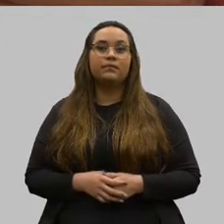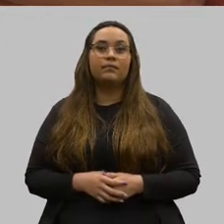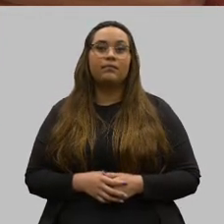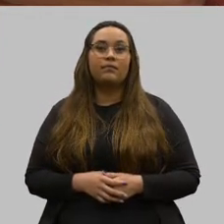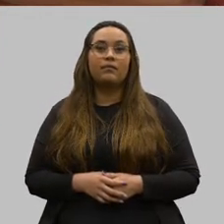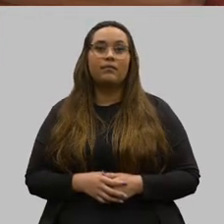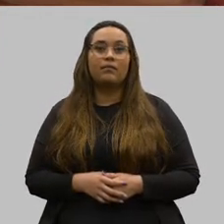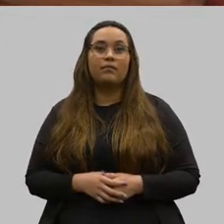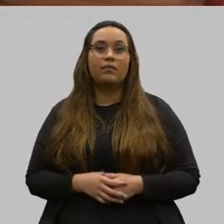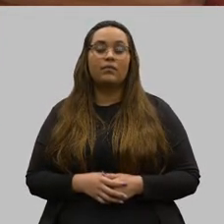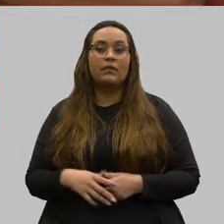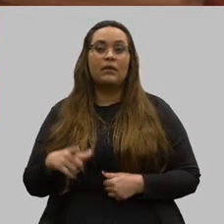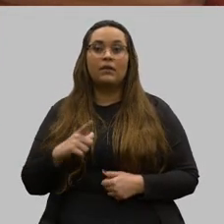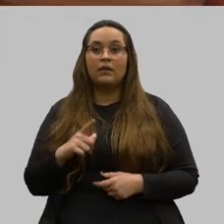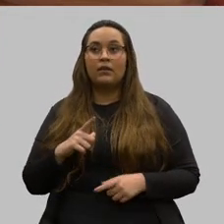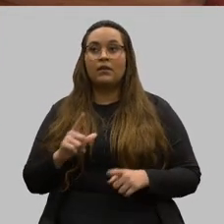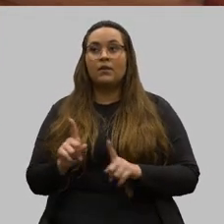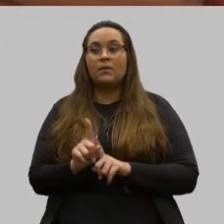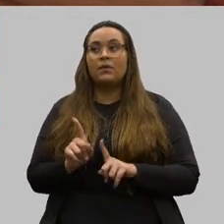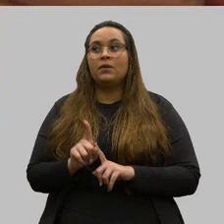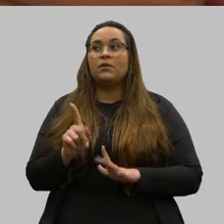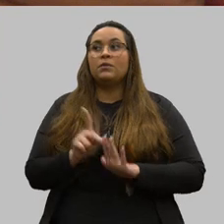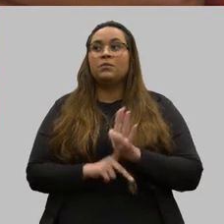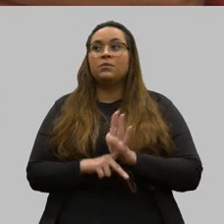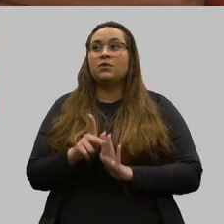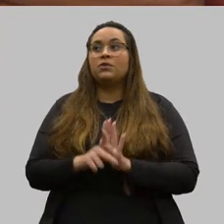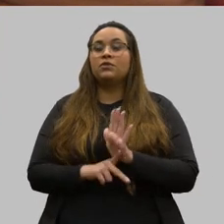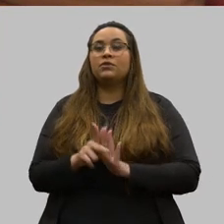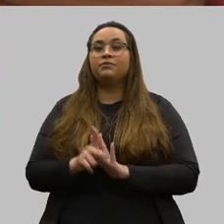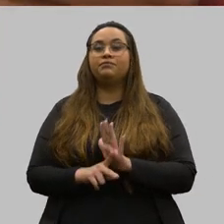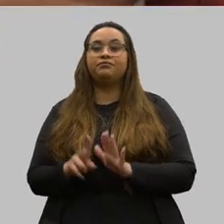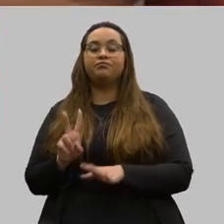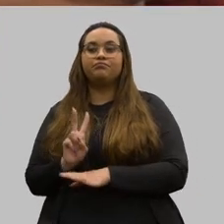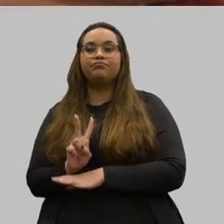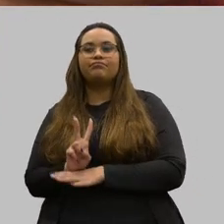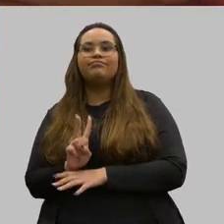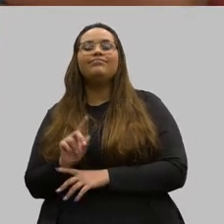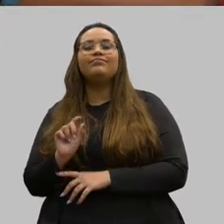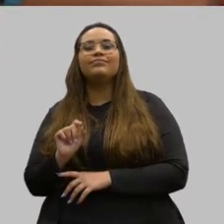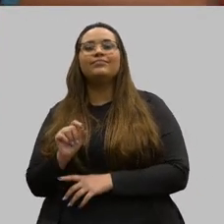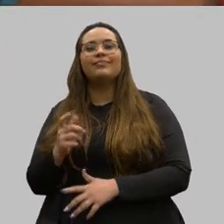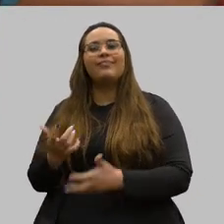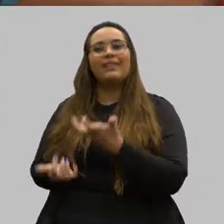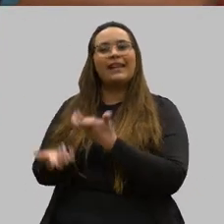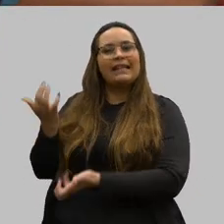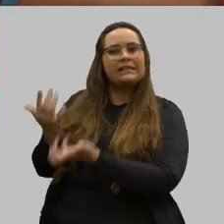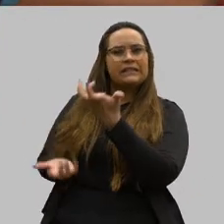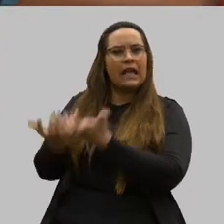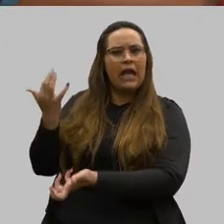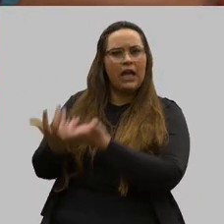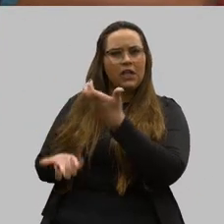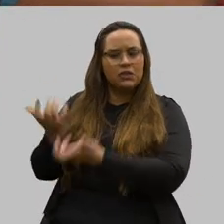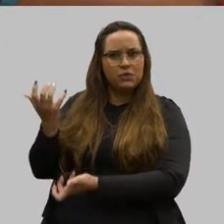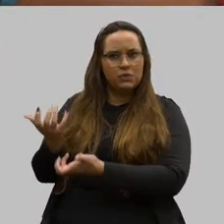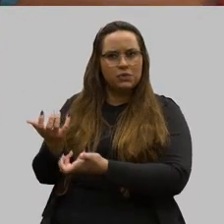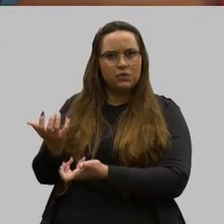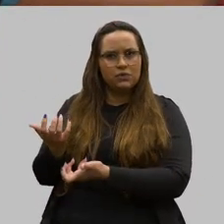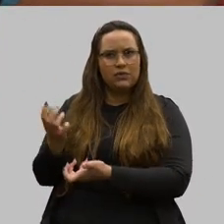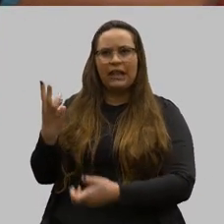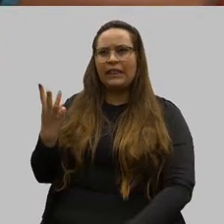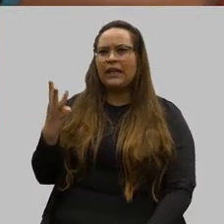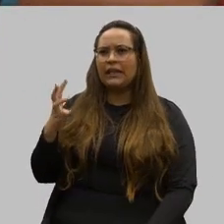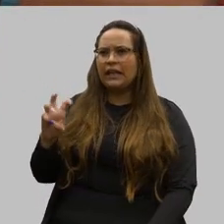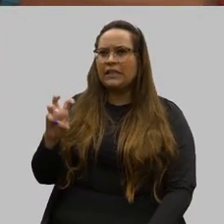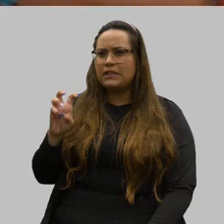questão do dos projetos de prevenção combate a incêndio eh O senhor pode me dizer daquelas 35